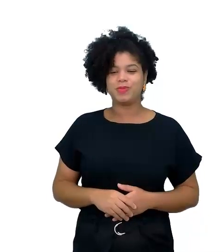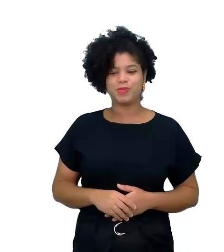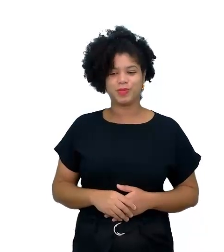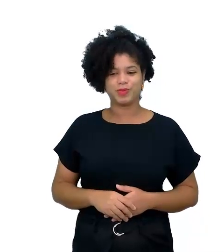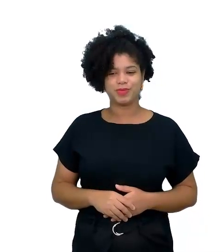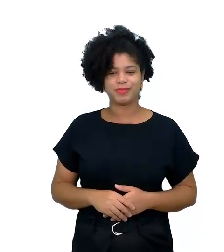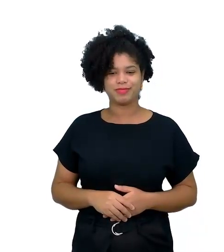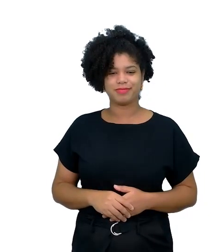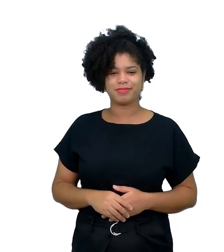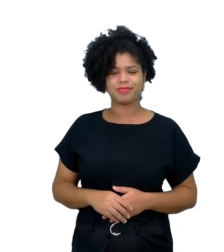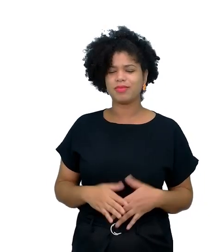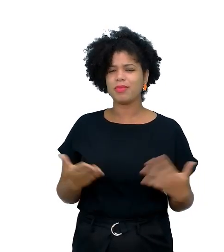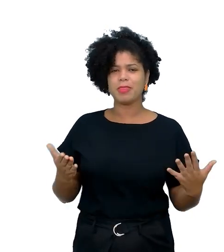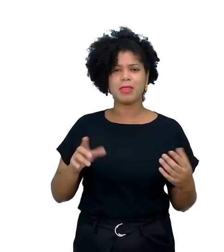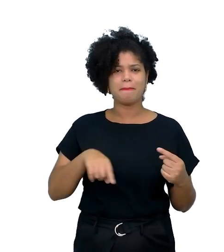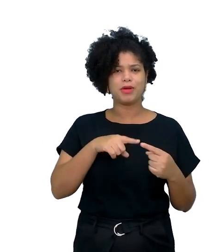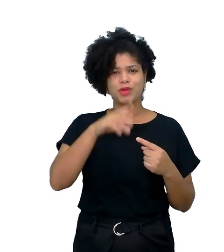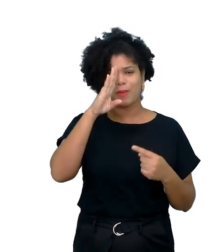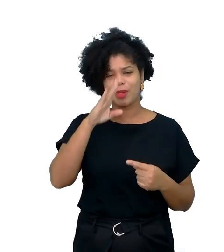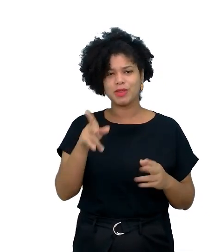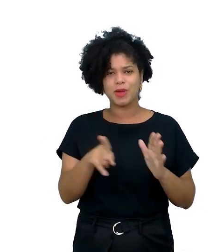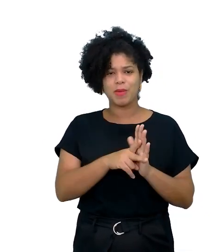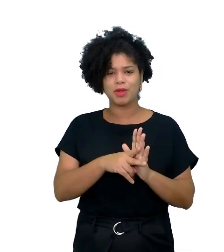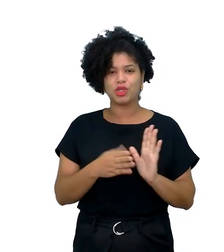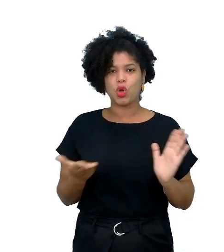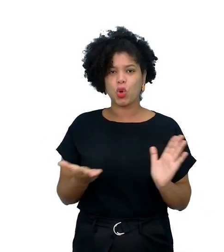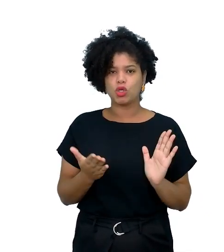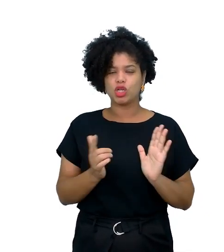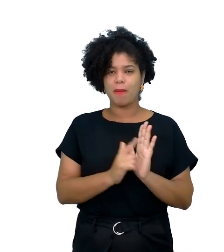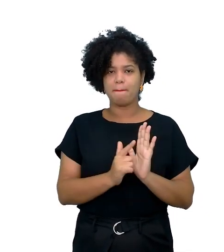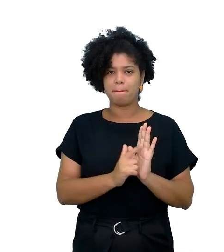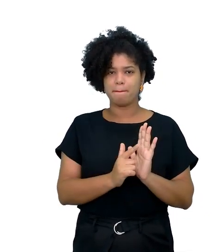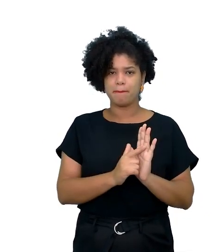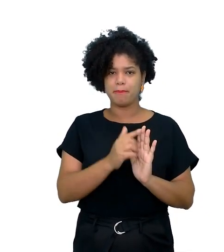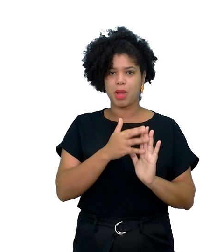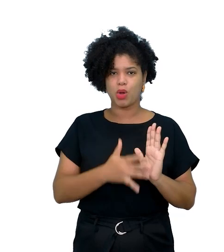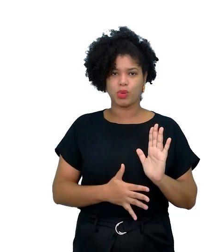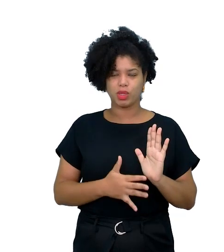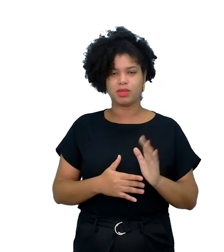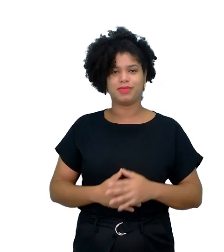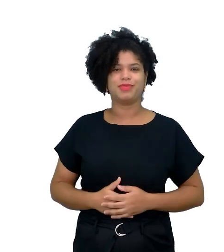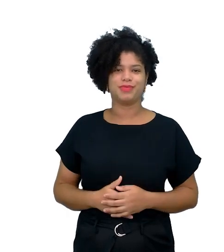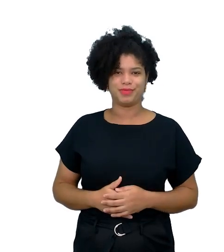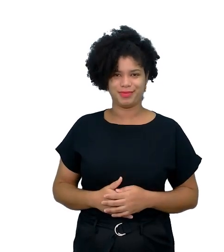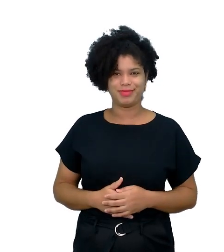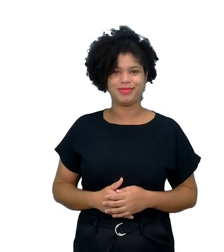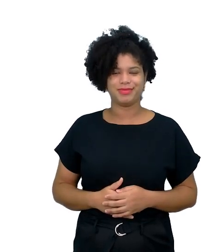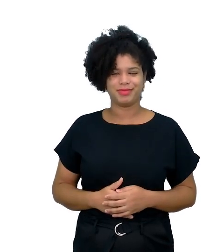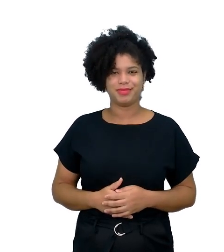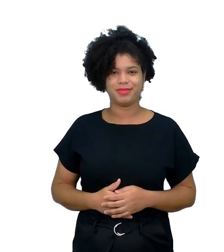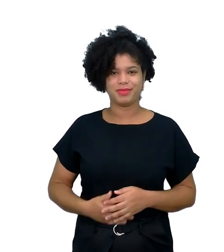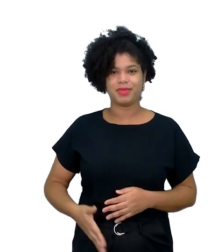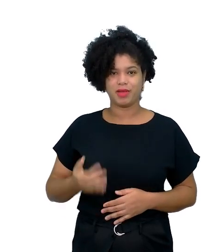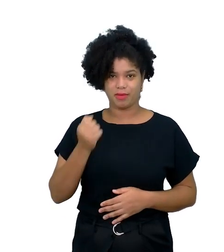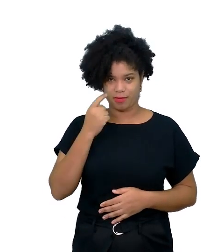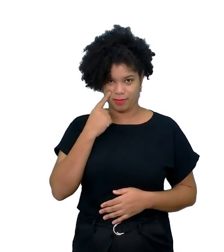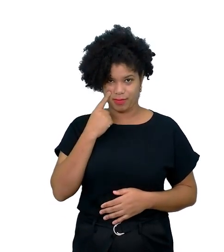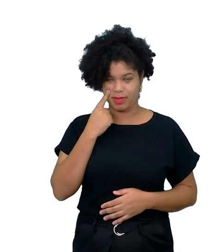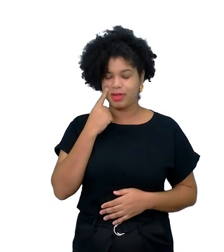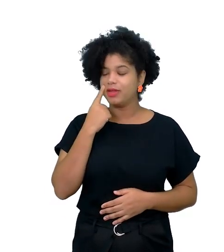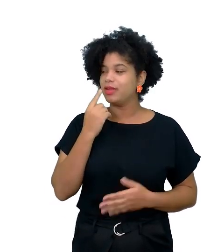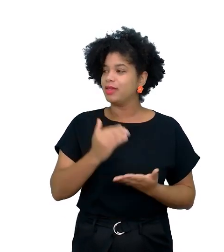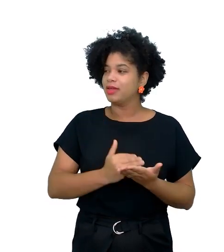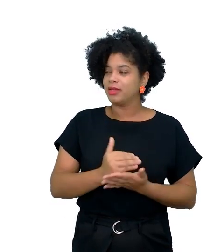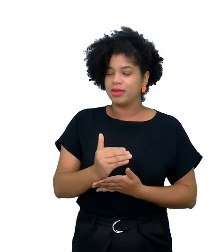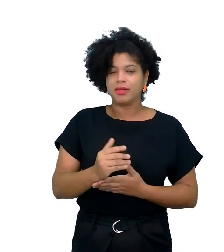Bom, quais são os objetivos da nossa pauta de hoje? Né? Então, vamos lá, né? Sempre aqui começando